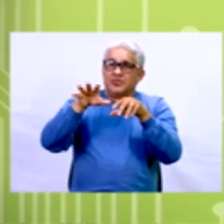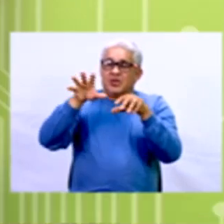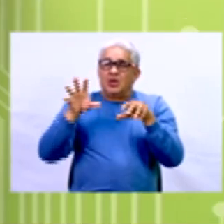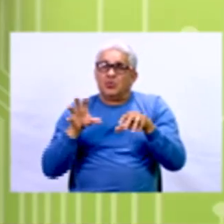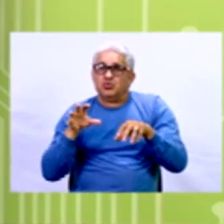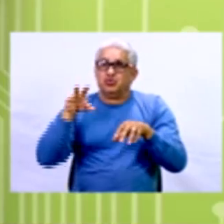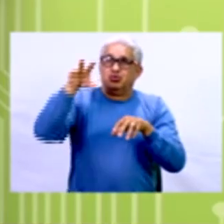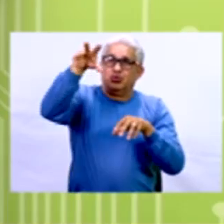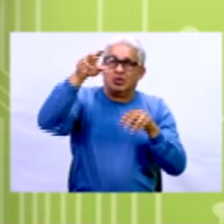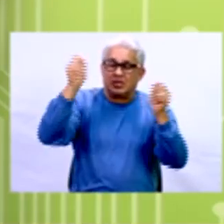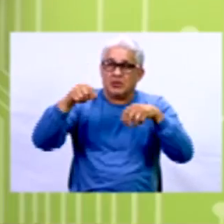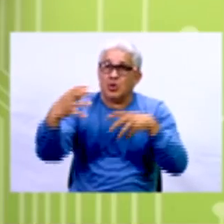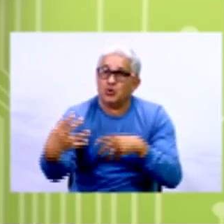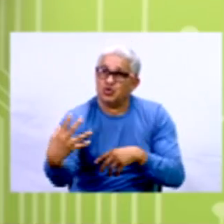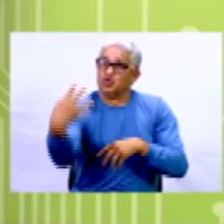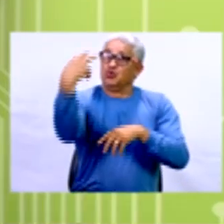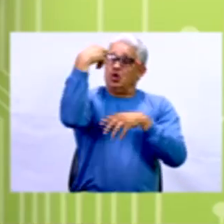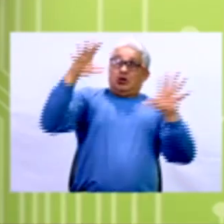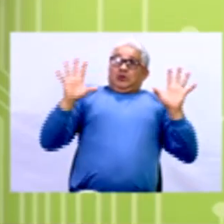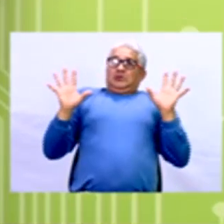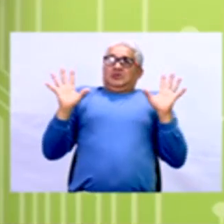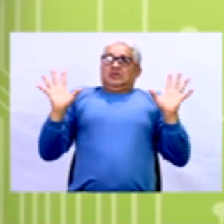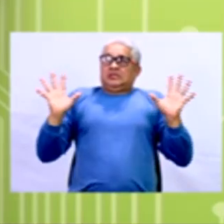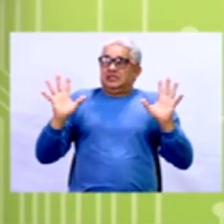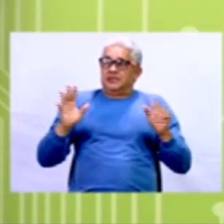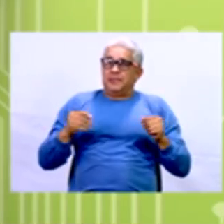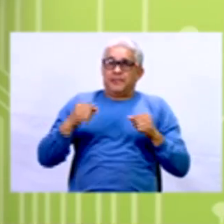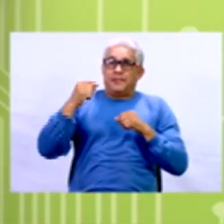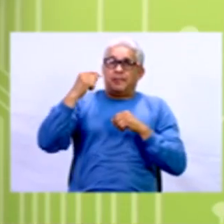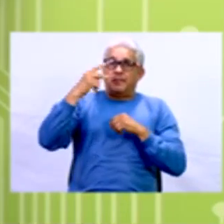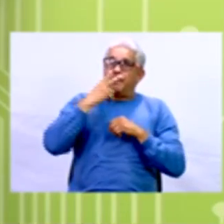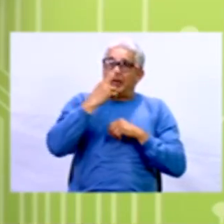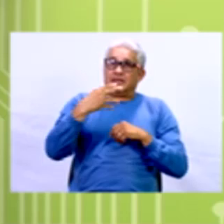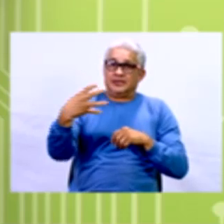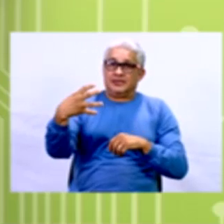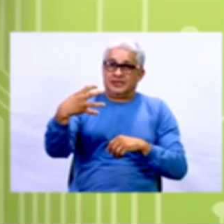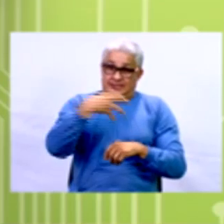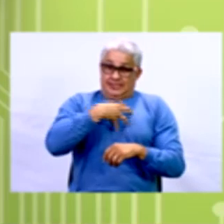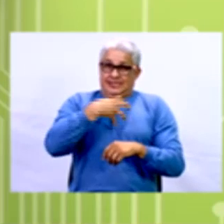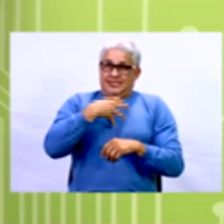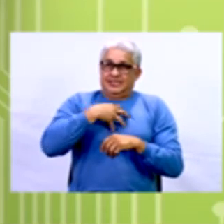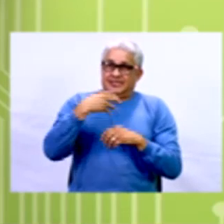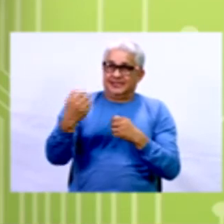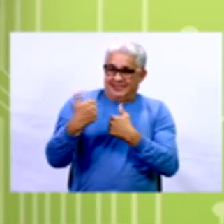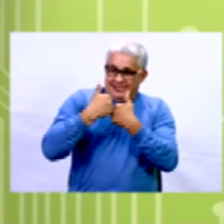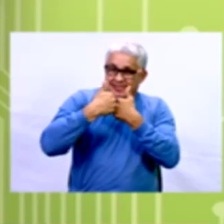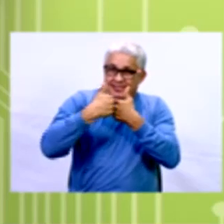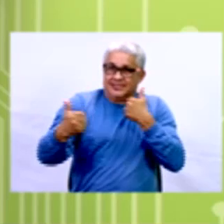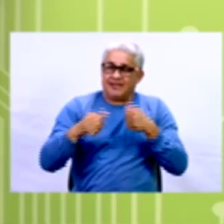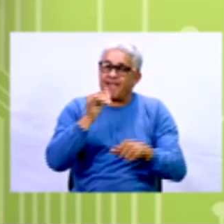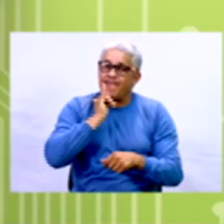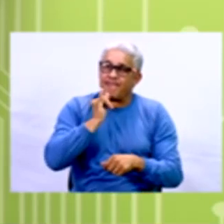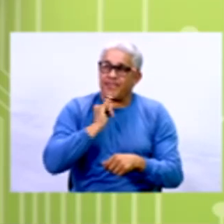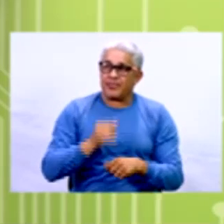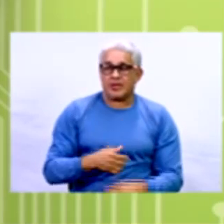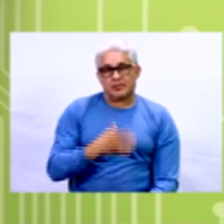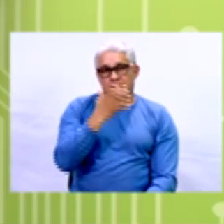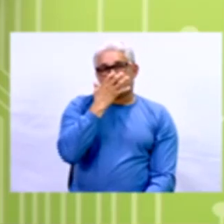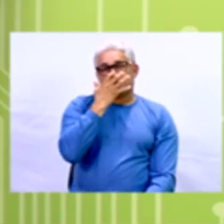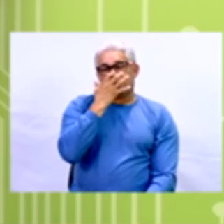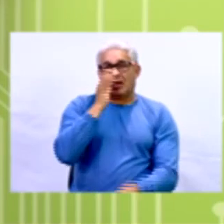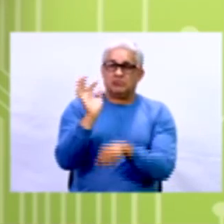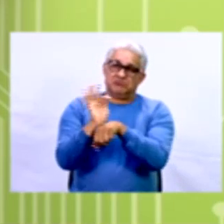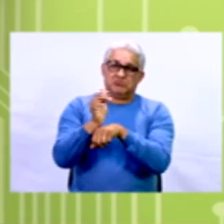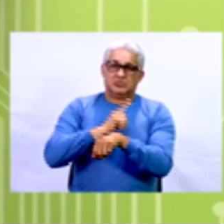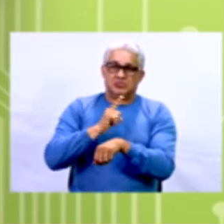pode voar na sua direção. Você pode ter a impressão de que ele está vindo na sua direção, né? Então você assiste lá, por exemplo, um filme